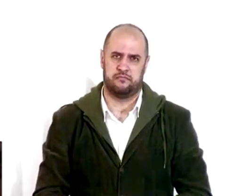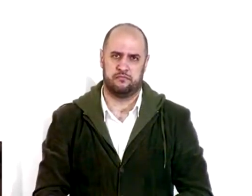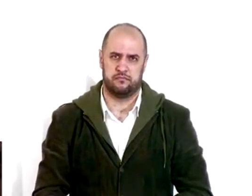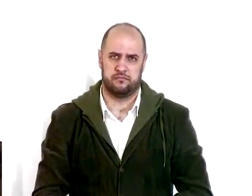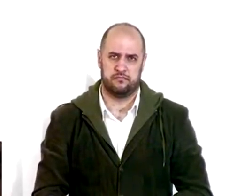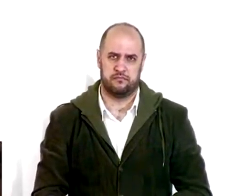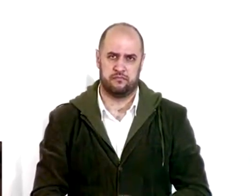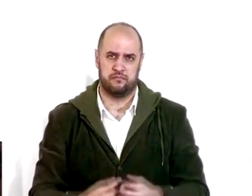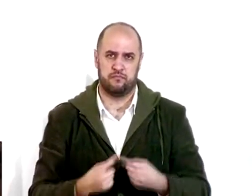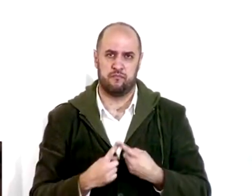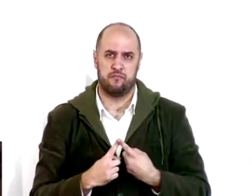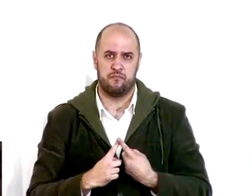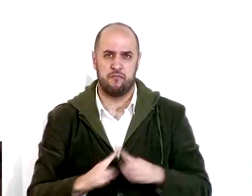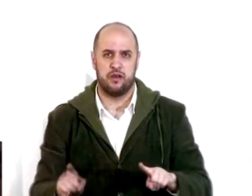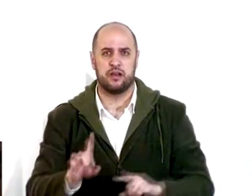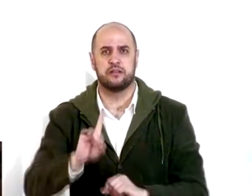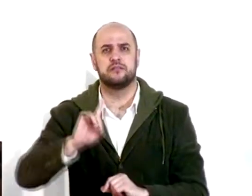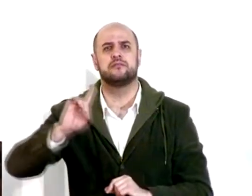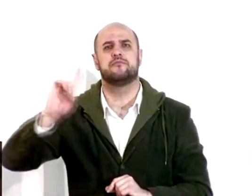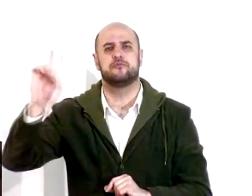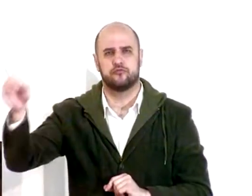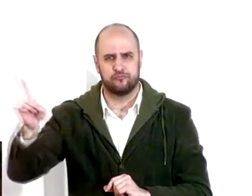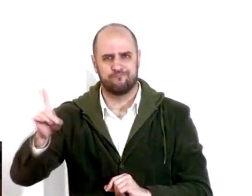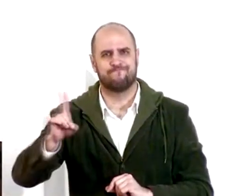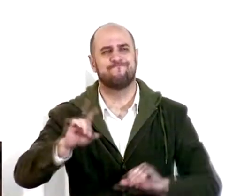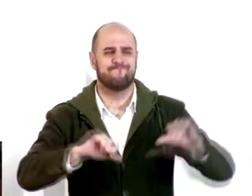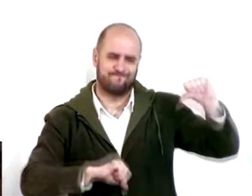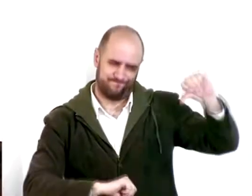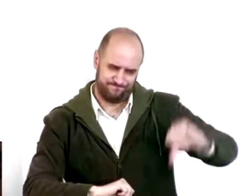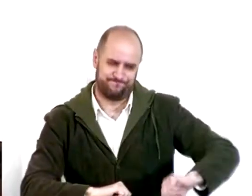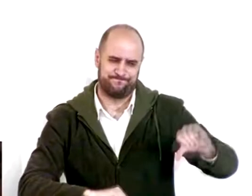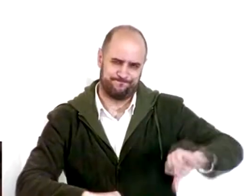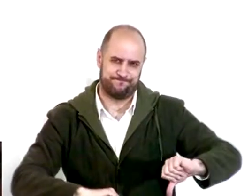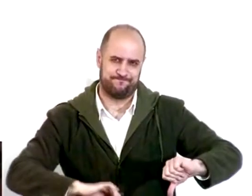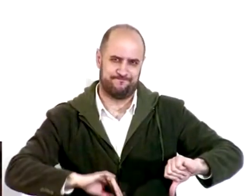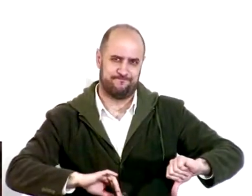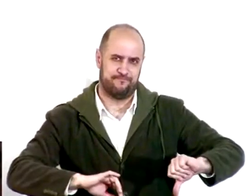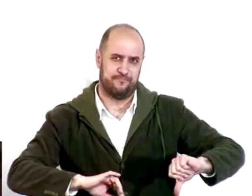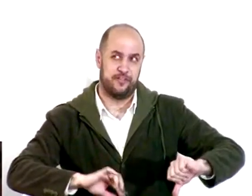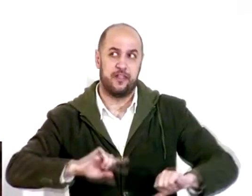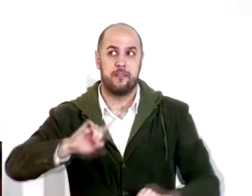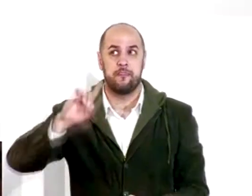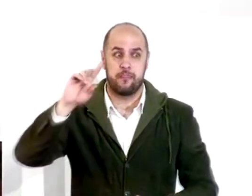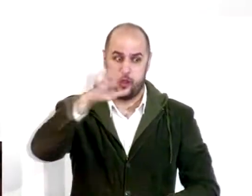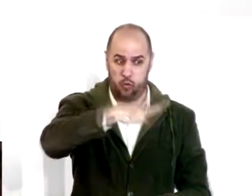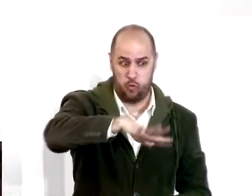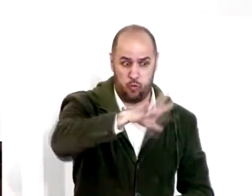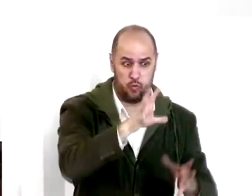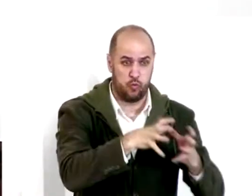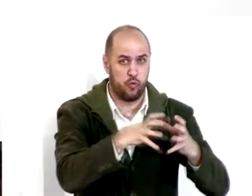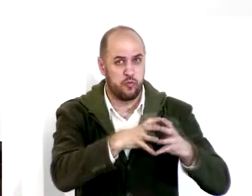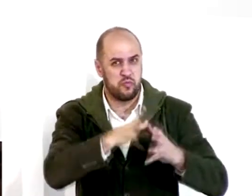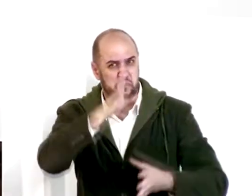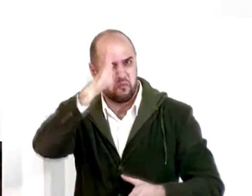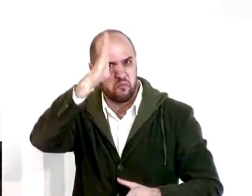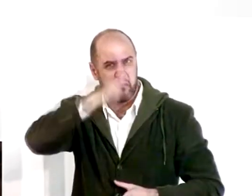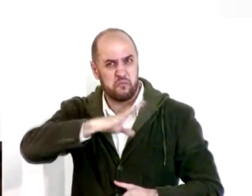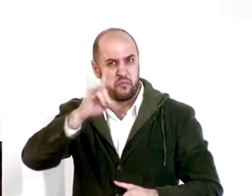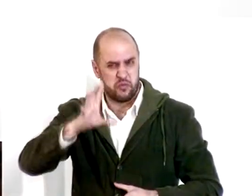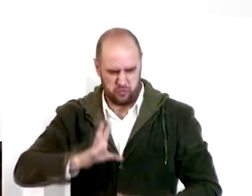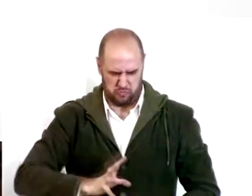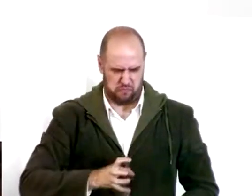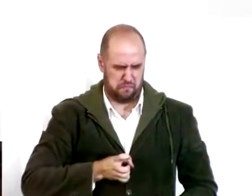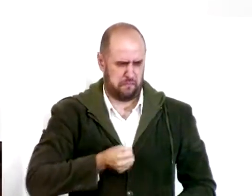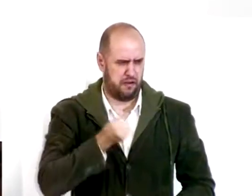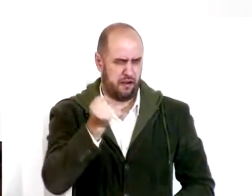Mas Deus os condenará. Eles estão sobre a ira do Altíssimo. Eles estão sobre a mira